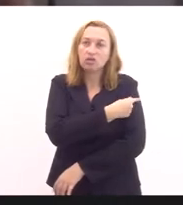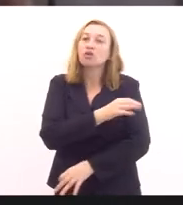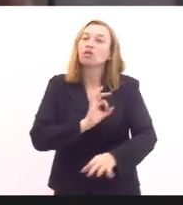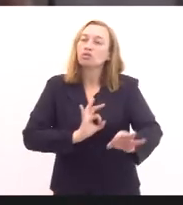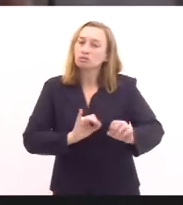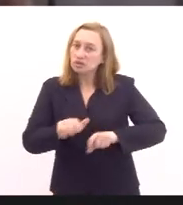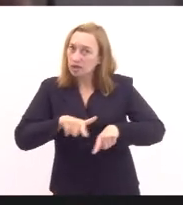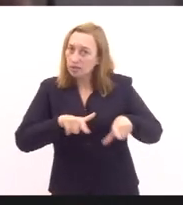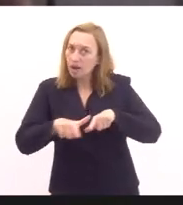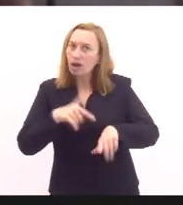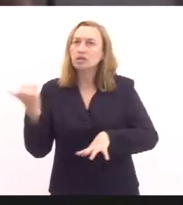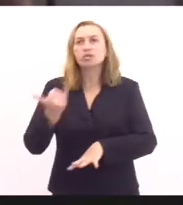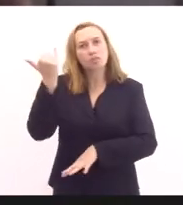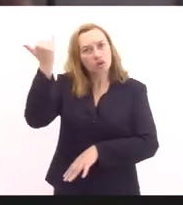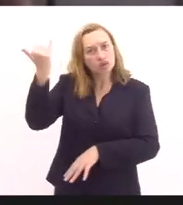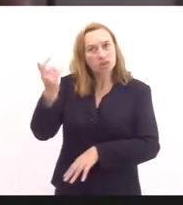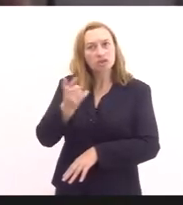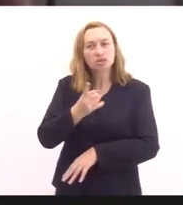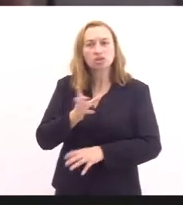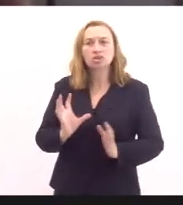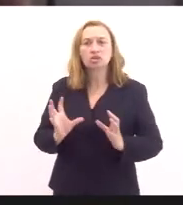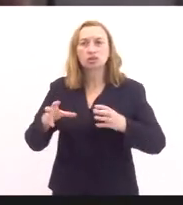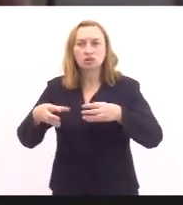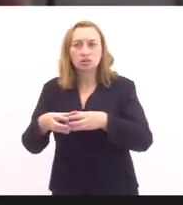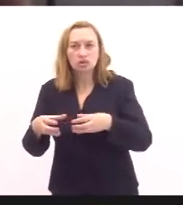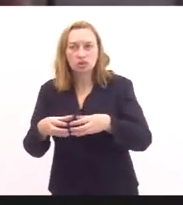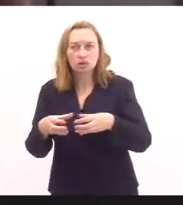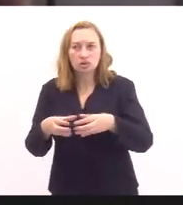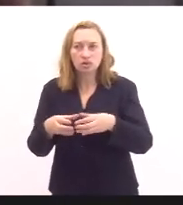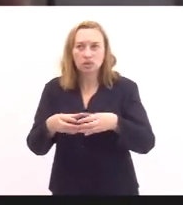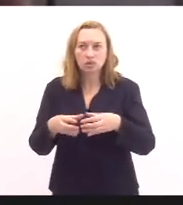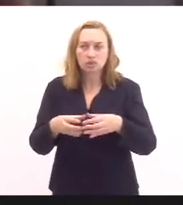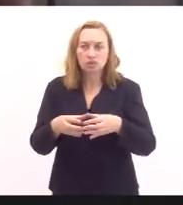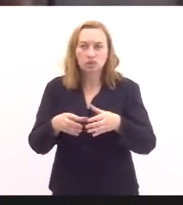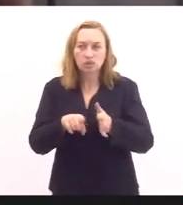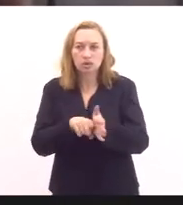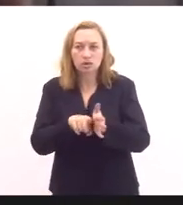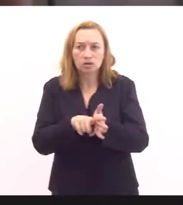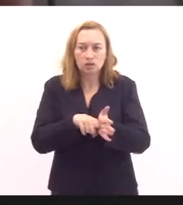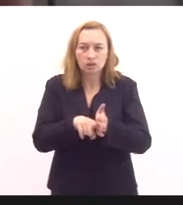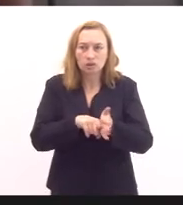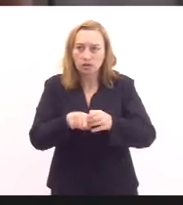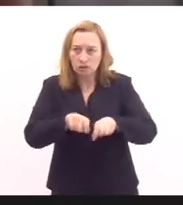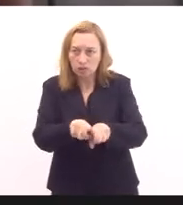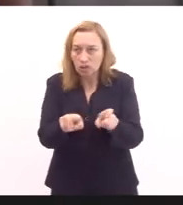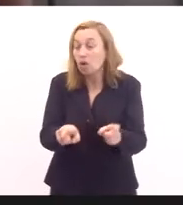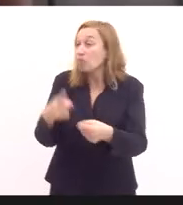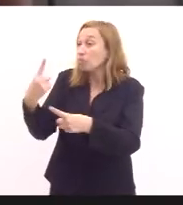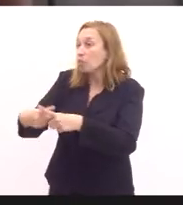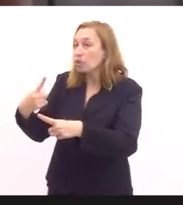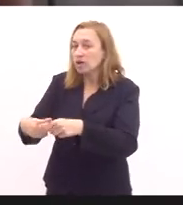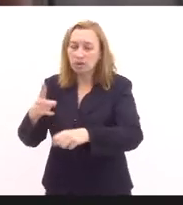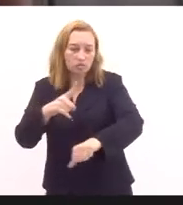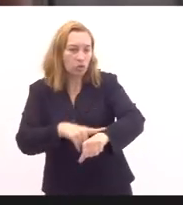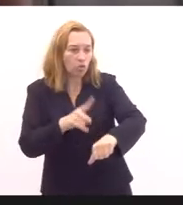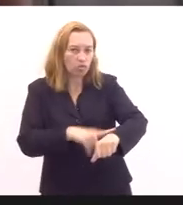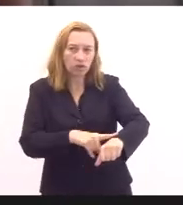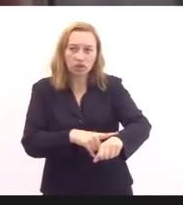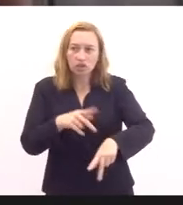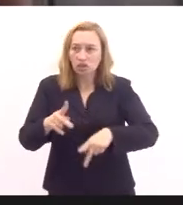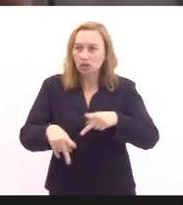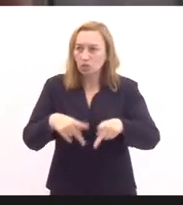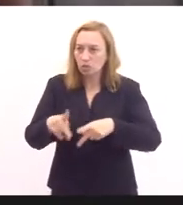um trabalho muito importante do Observatório o brasileiro Porque a partir do momento que a população materna é